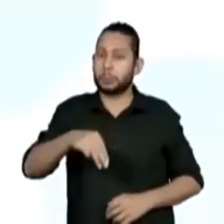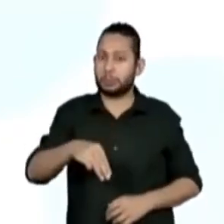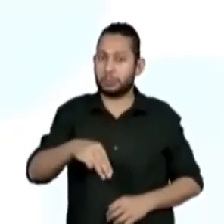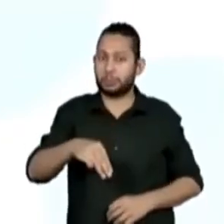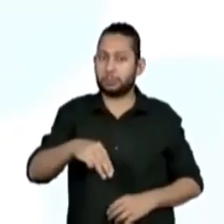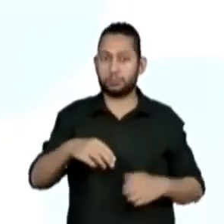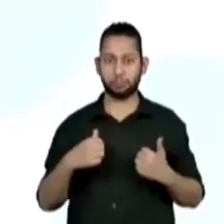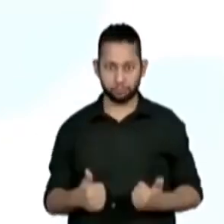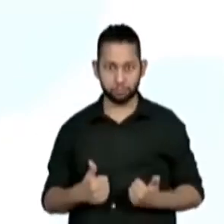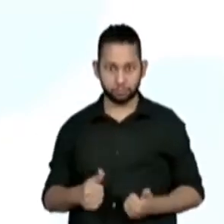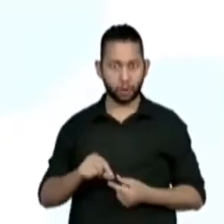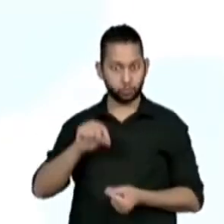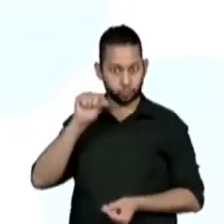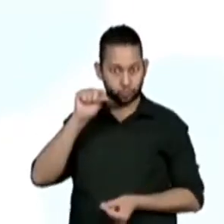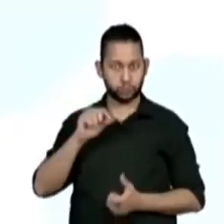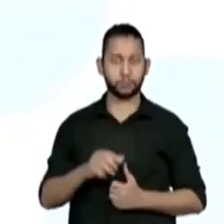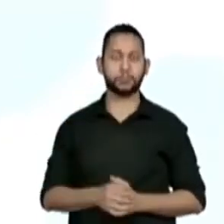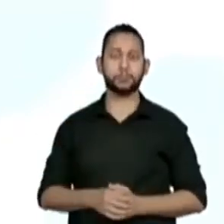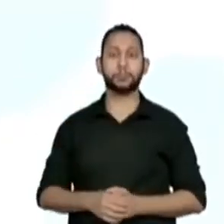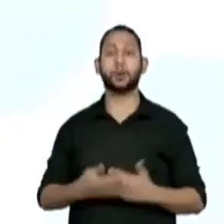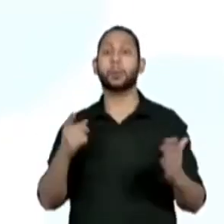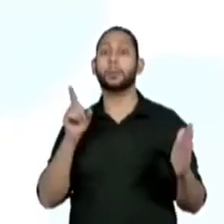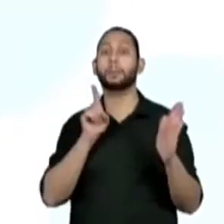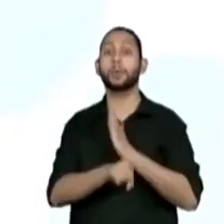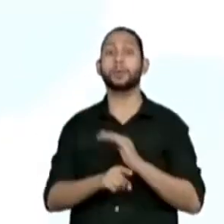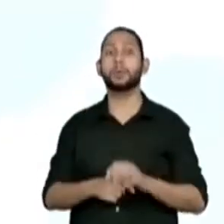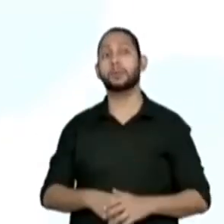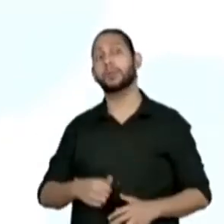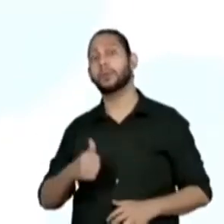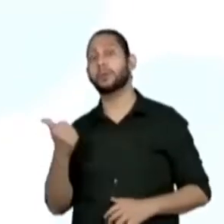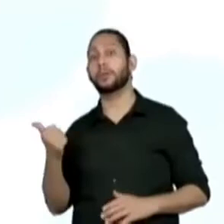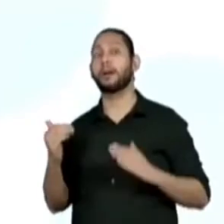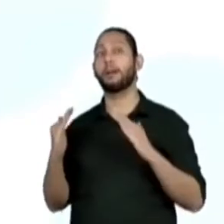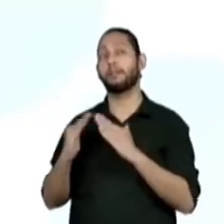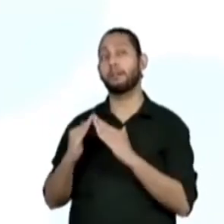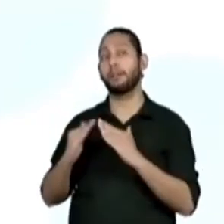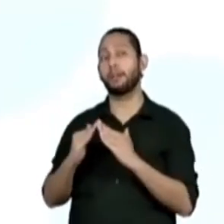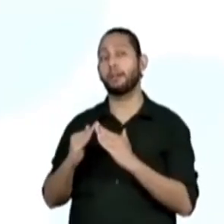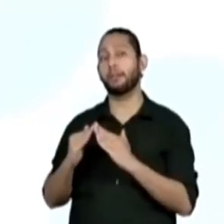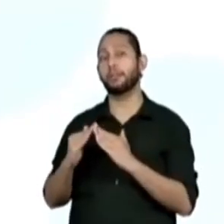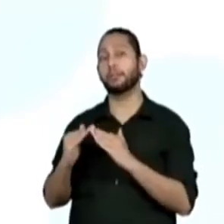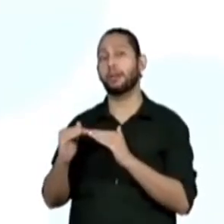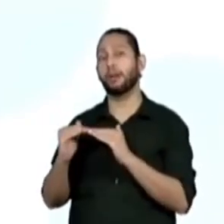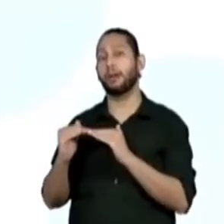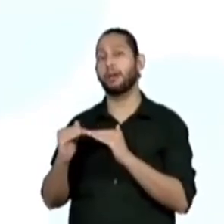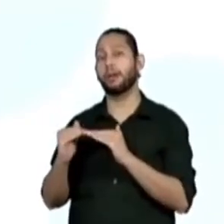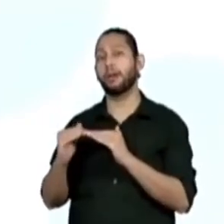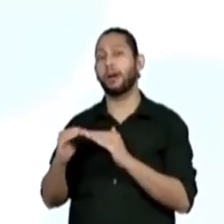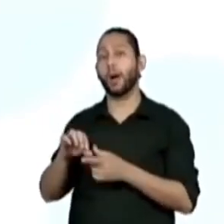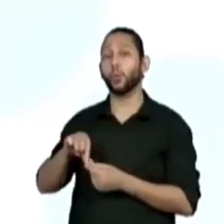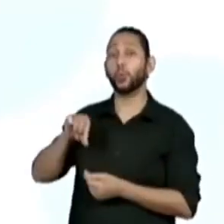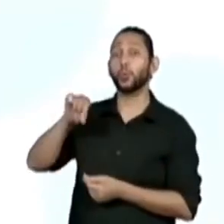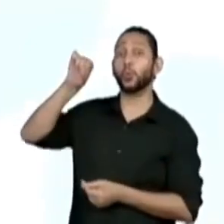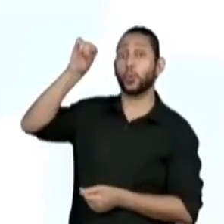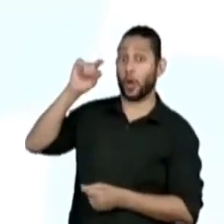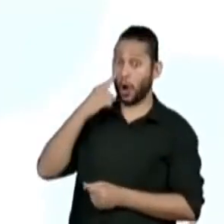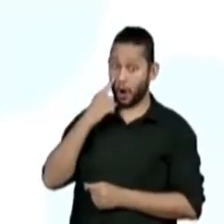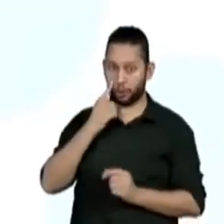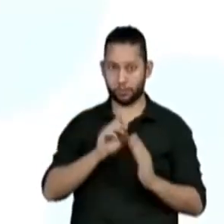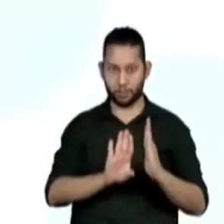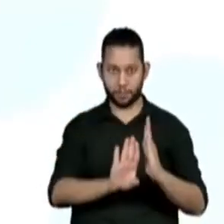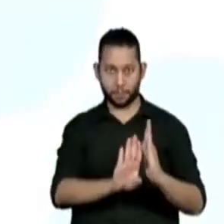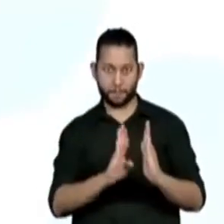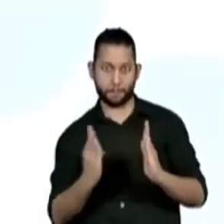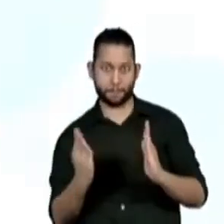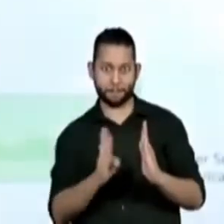metros. Tá, certo? E aí ele pergunta a altura da casa. Isso mesmo. Então, vamos lá. A partir da altura da porta, você viu a porta